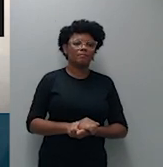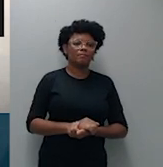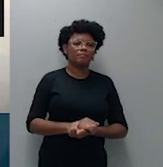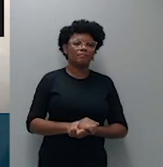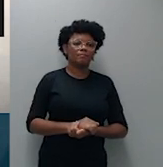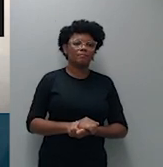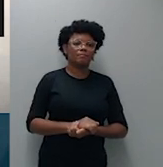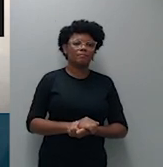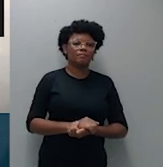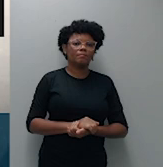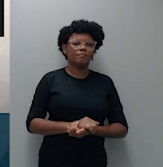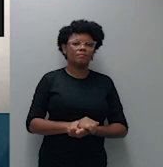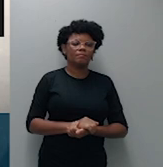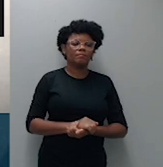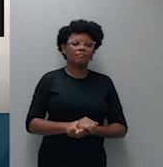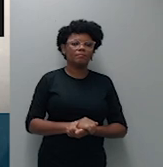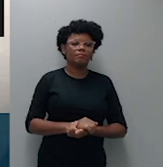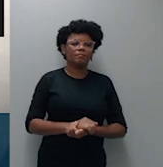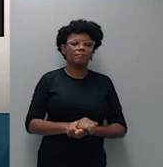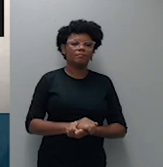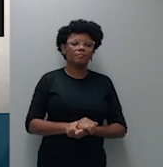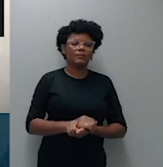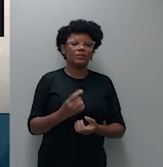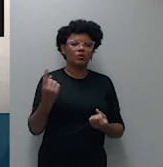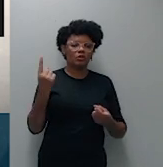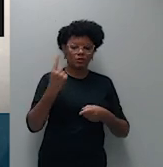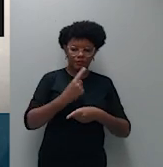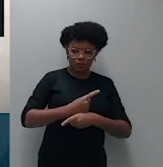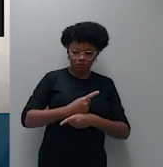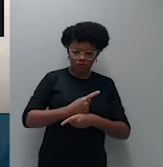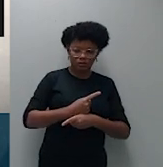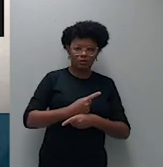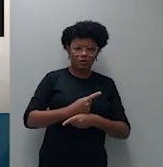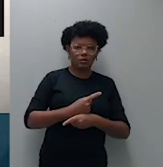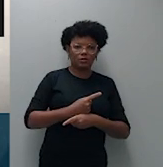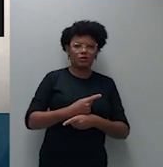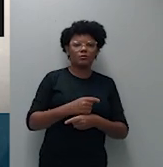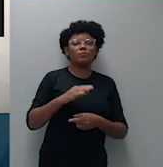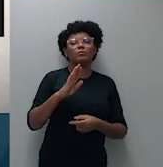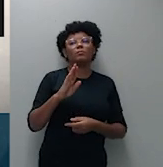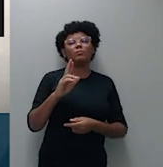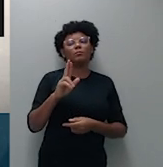a nossa divergência então a minha com início gozo